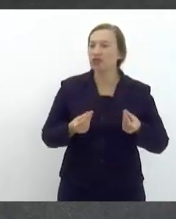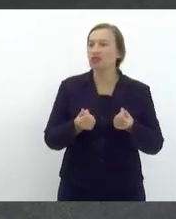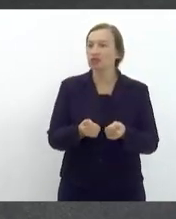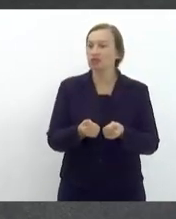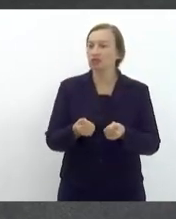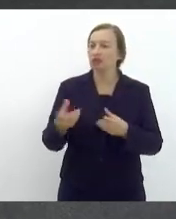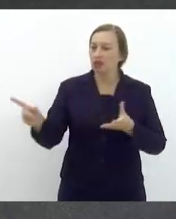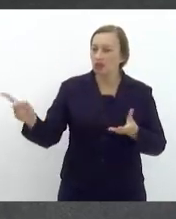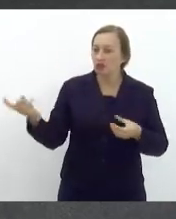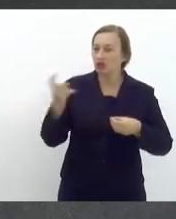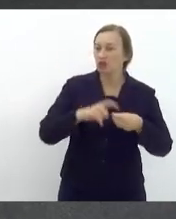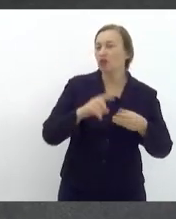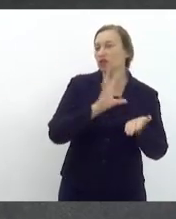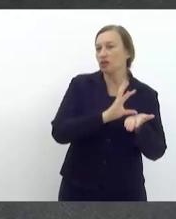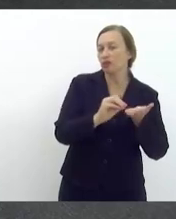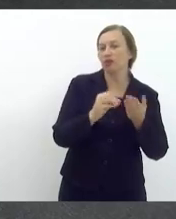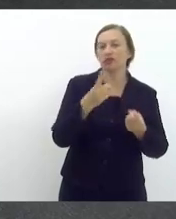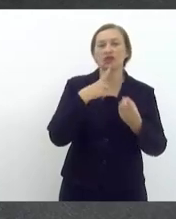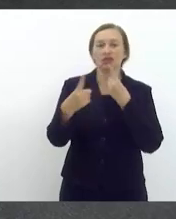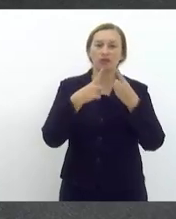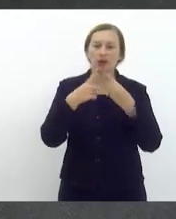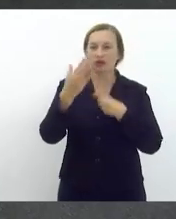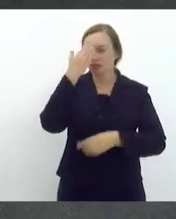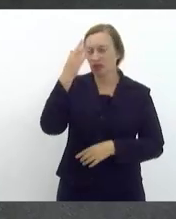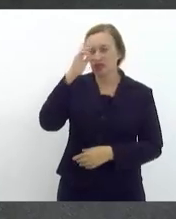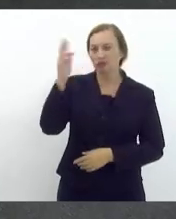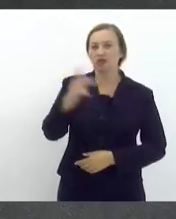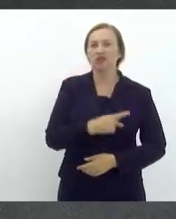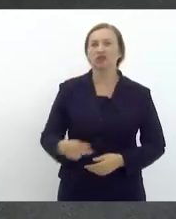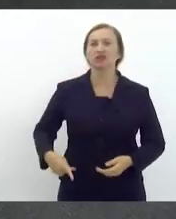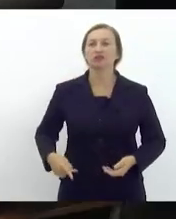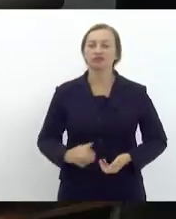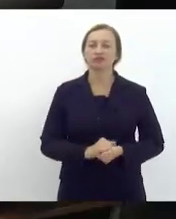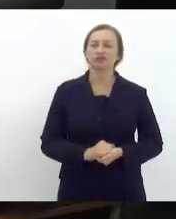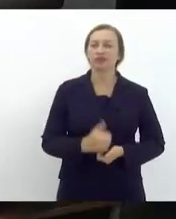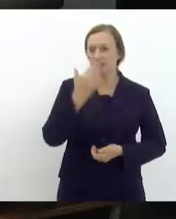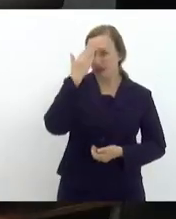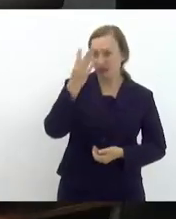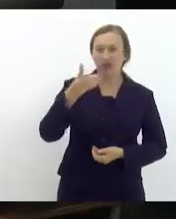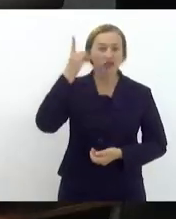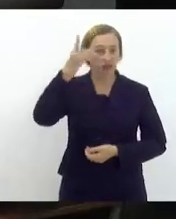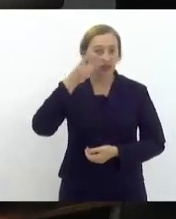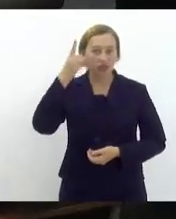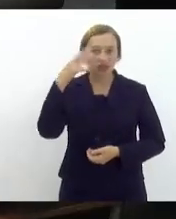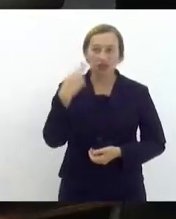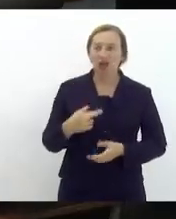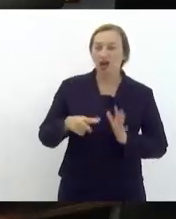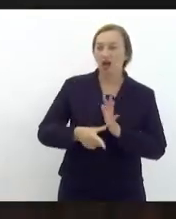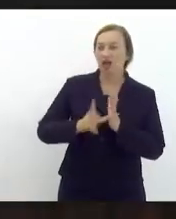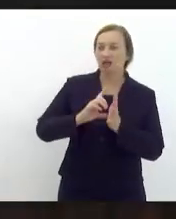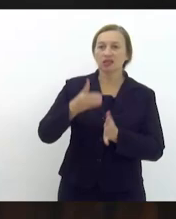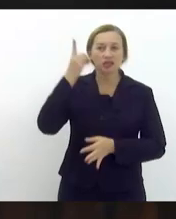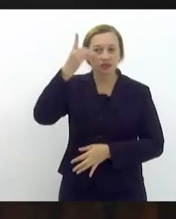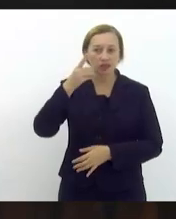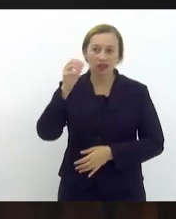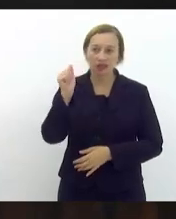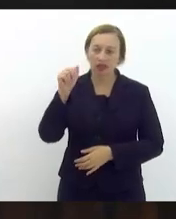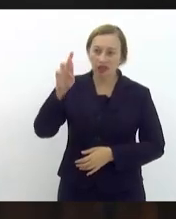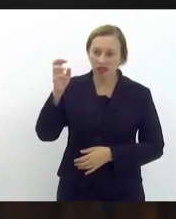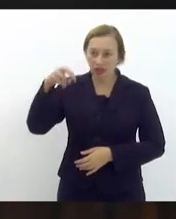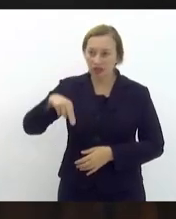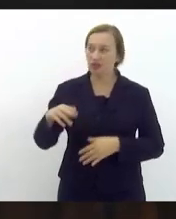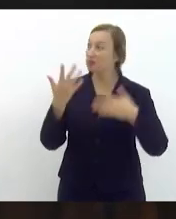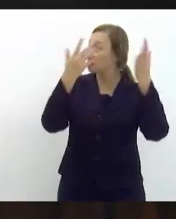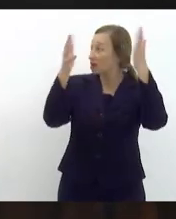traga a pauta esse debate muito obrigada senhor presidente Obrigado deputada Renata eu te passar o deputado Anderson Moraes quero fazer